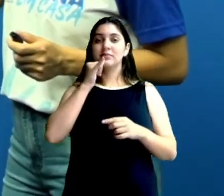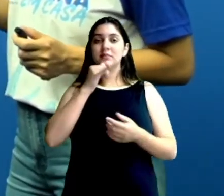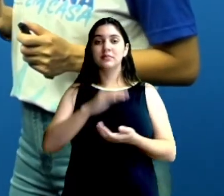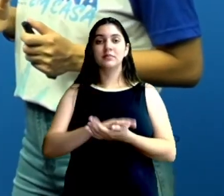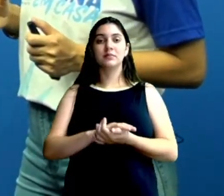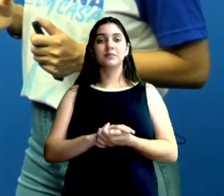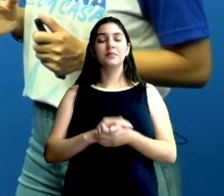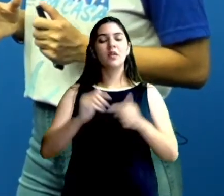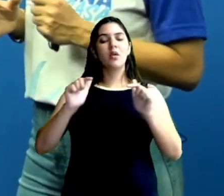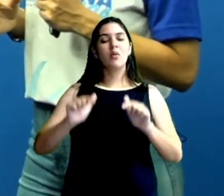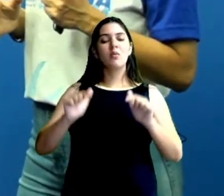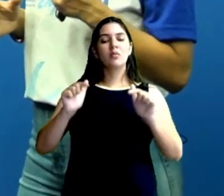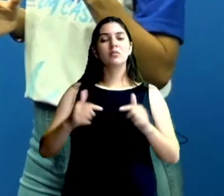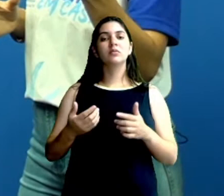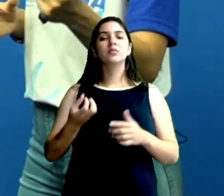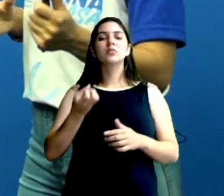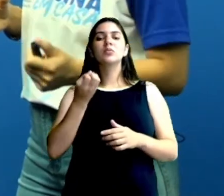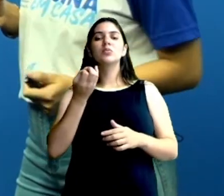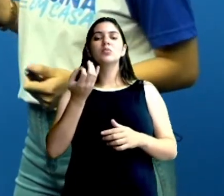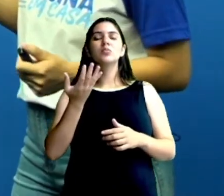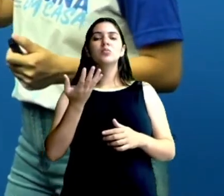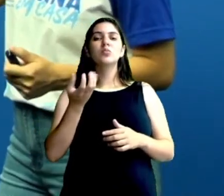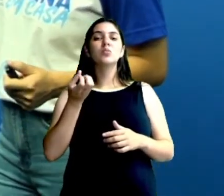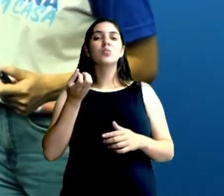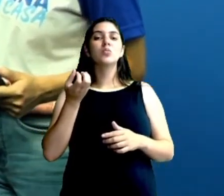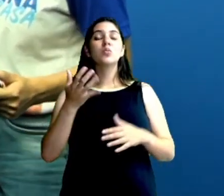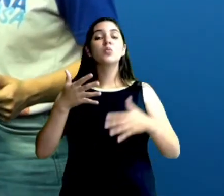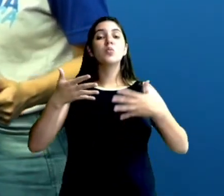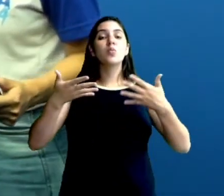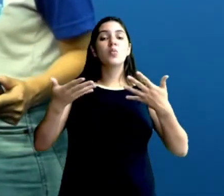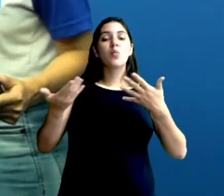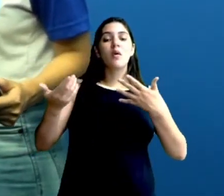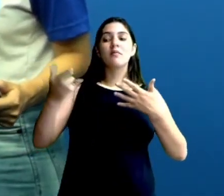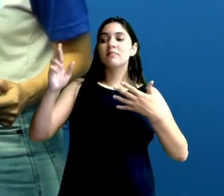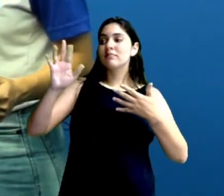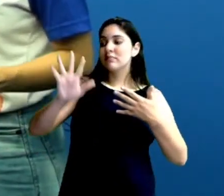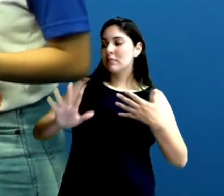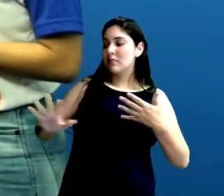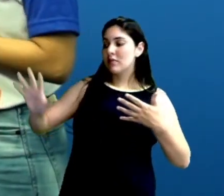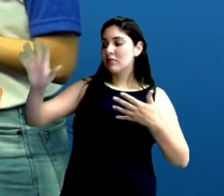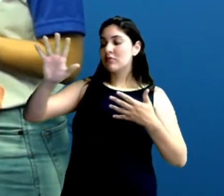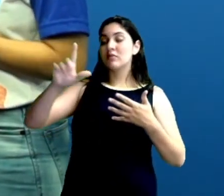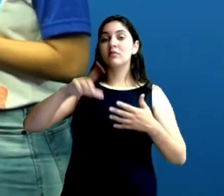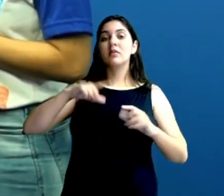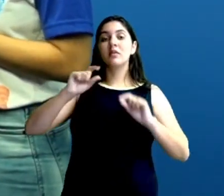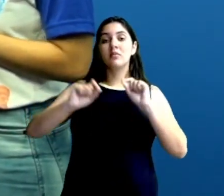exemplo, em quais regiões ou mesorregiões se dá